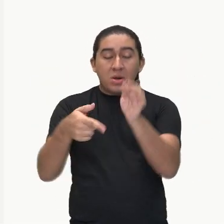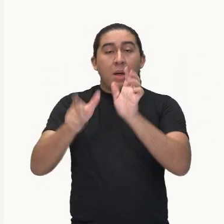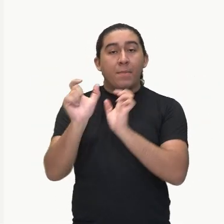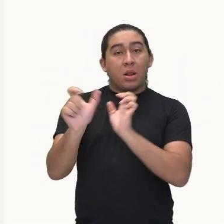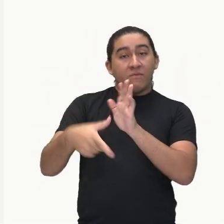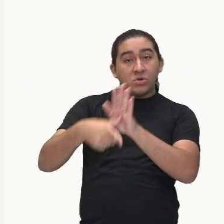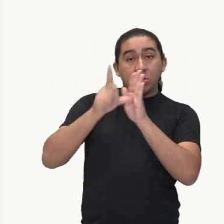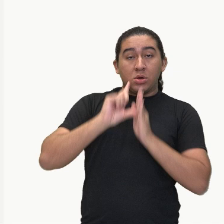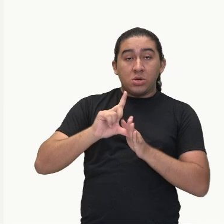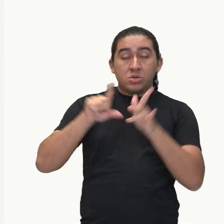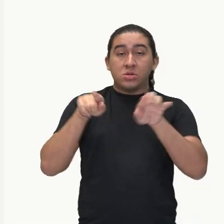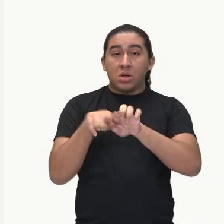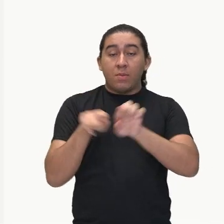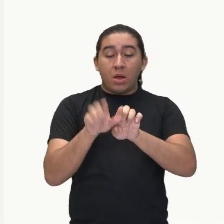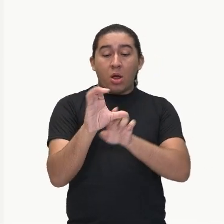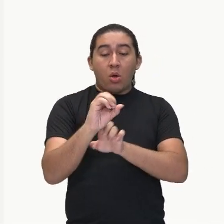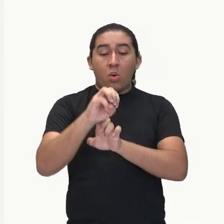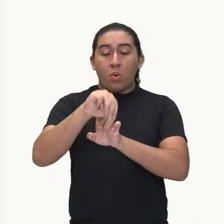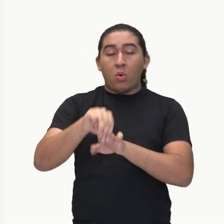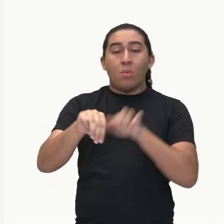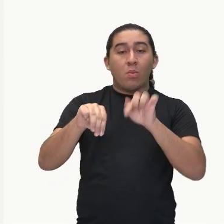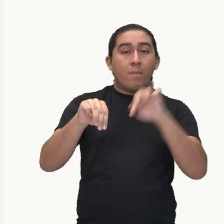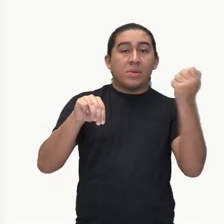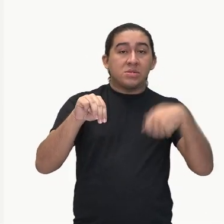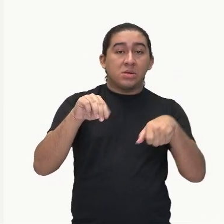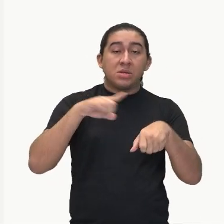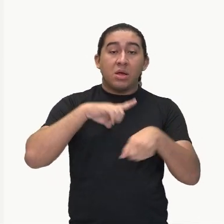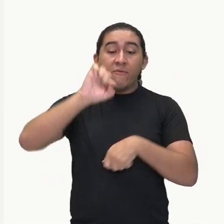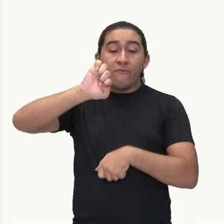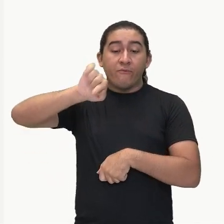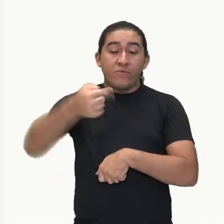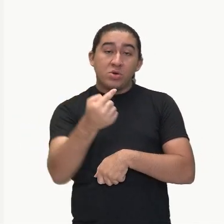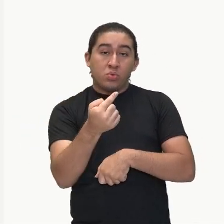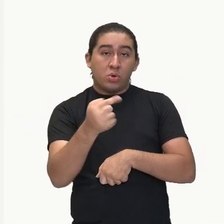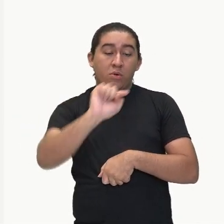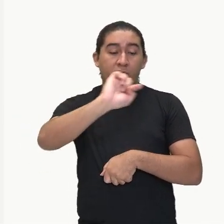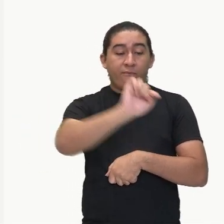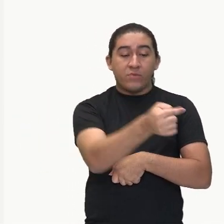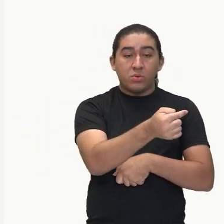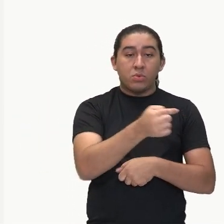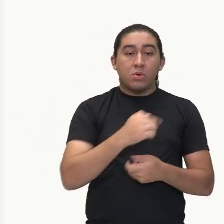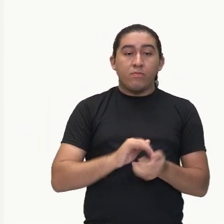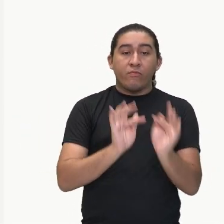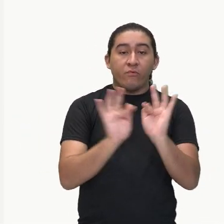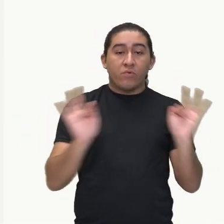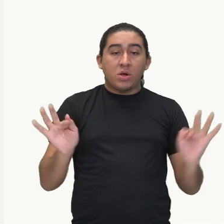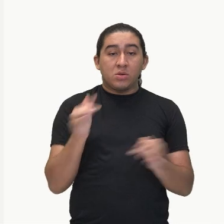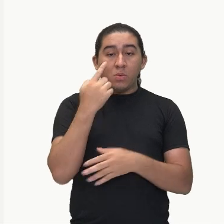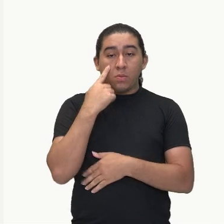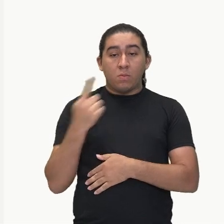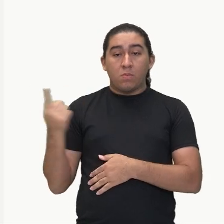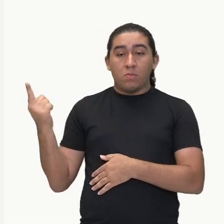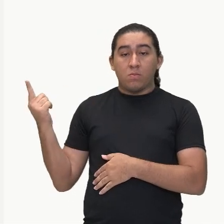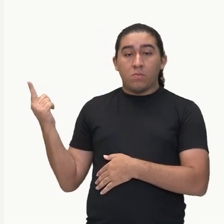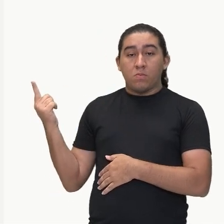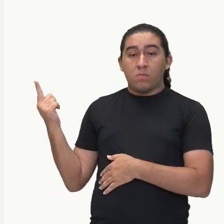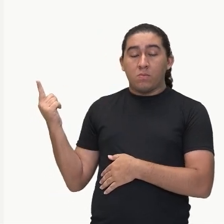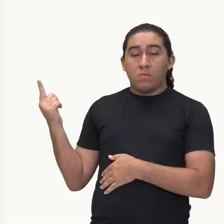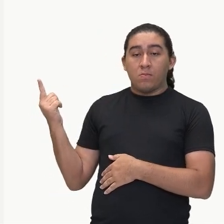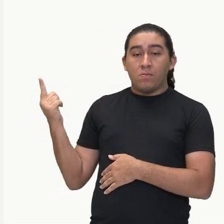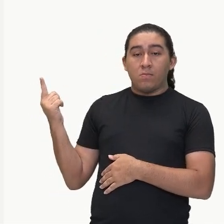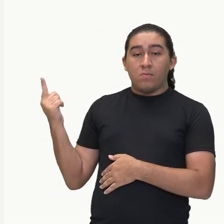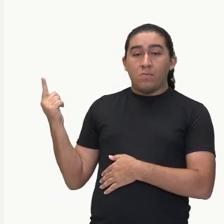segmento com é grafado entre vírgulas. Olha aí. O patrão com o